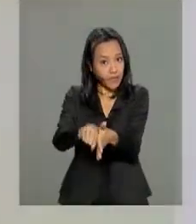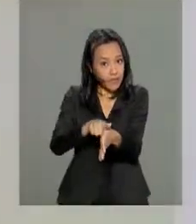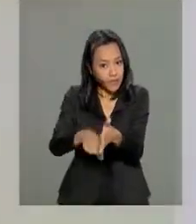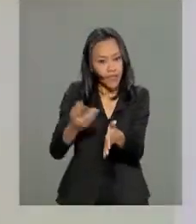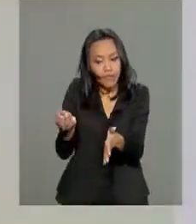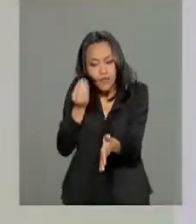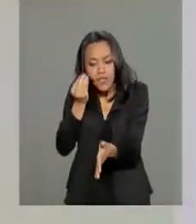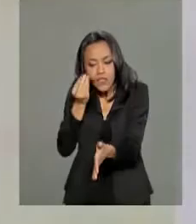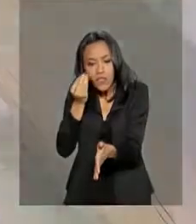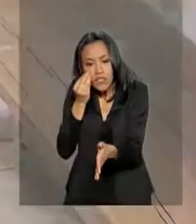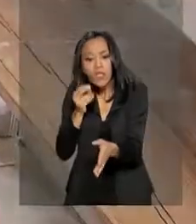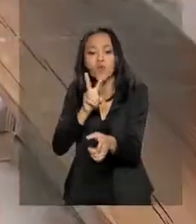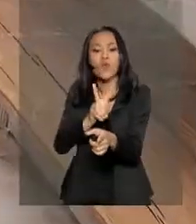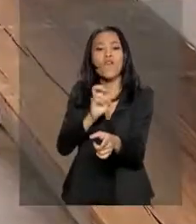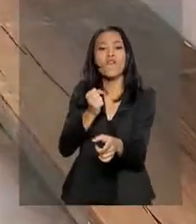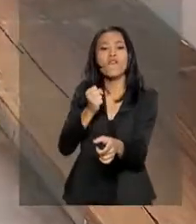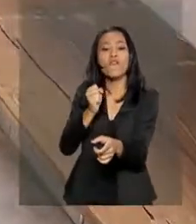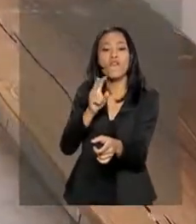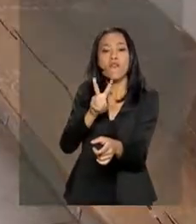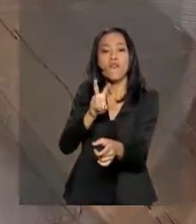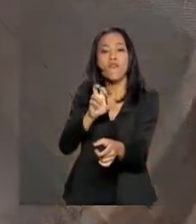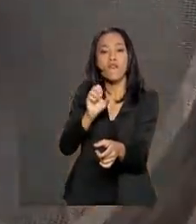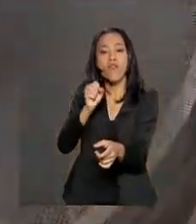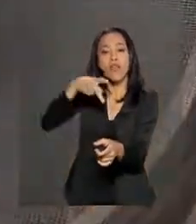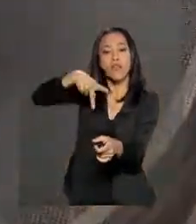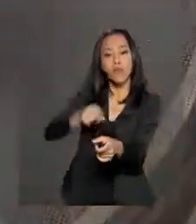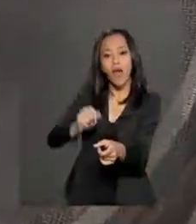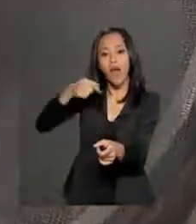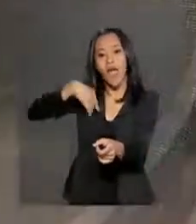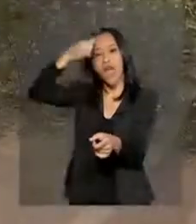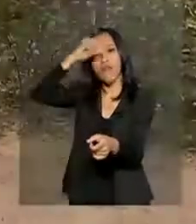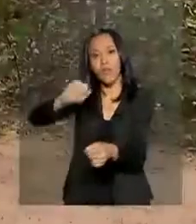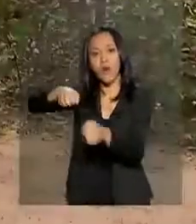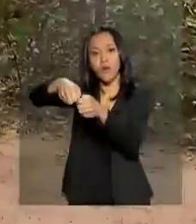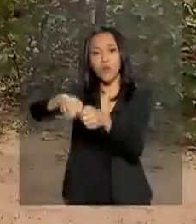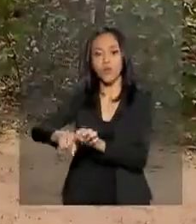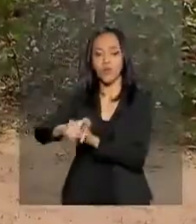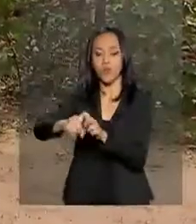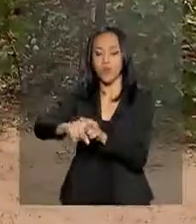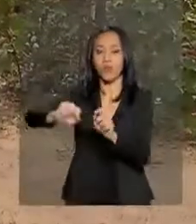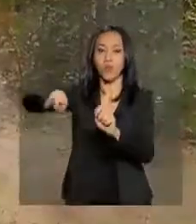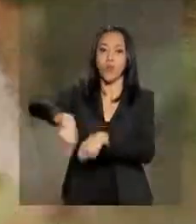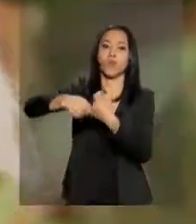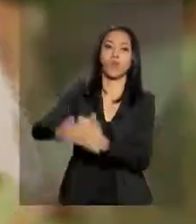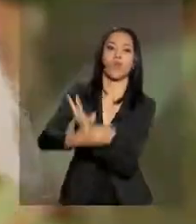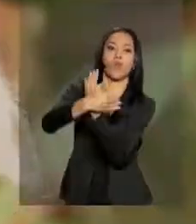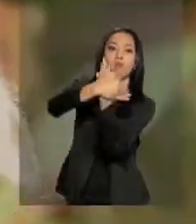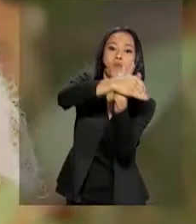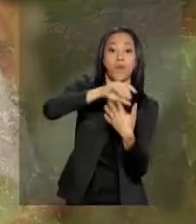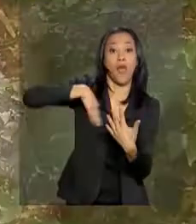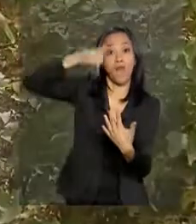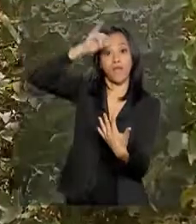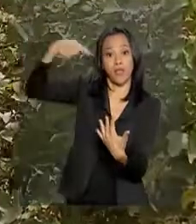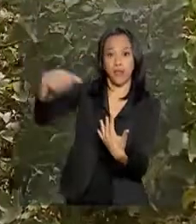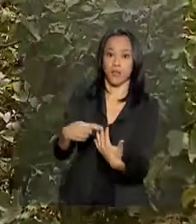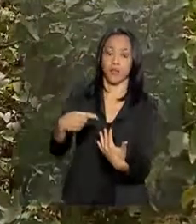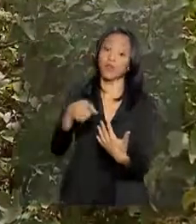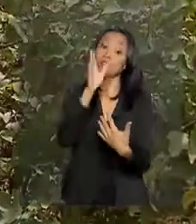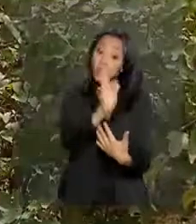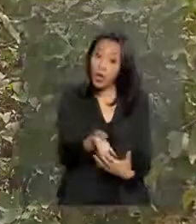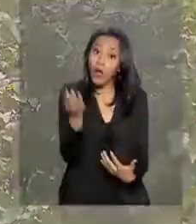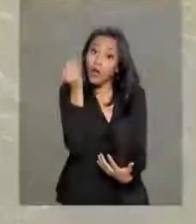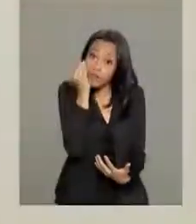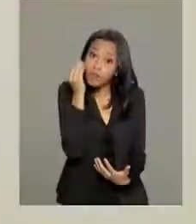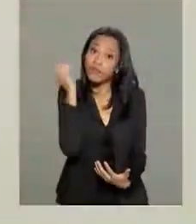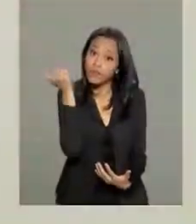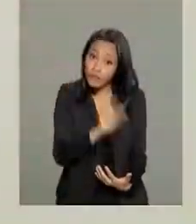uma espécie de vespa que ajuda a impedir o nascimento da mariposa. Nesta plantação, o controle biológico já surtiu